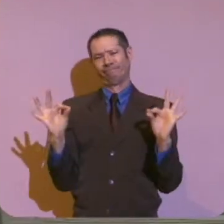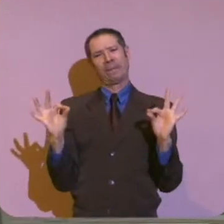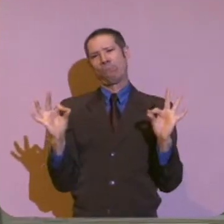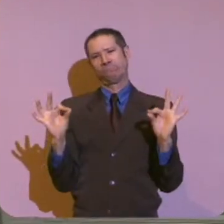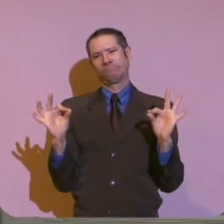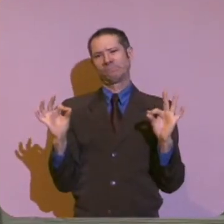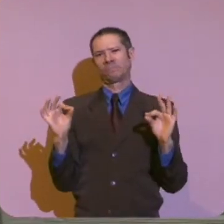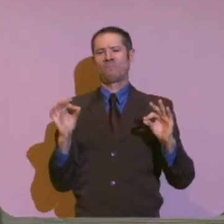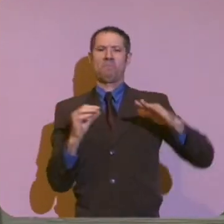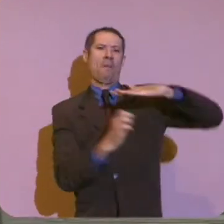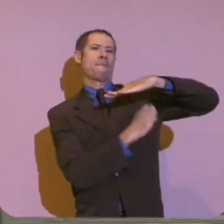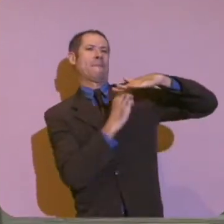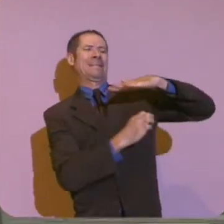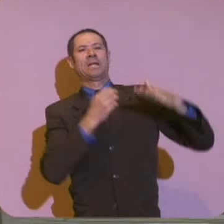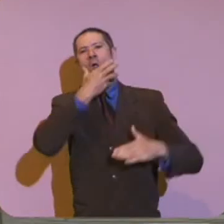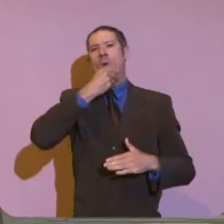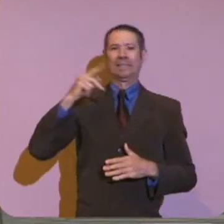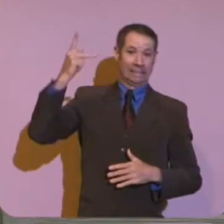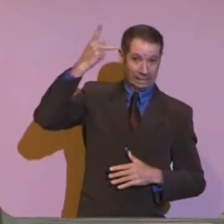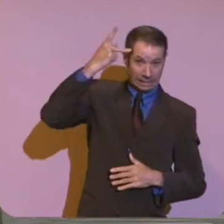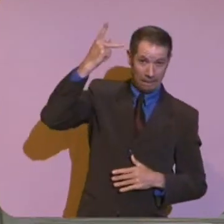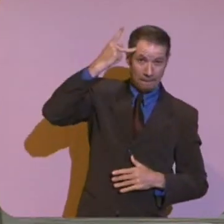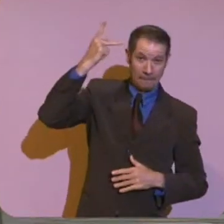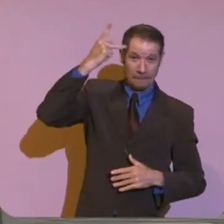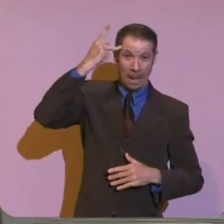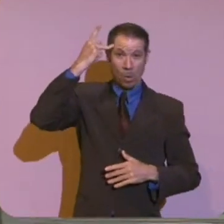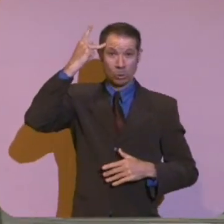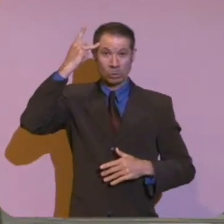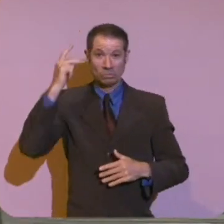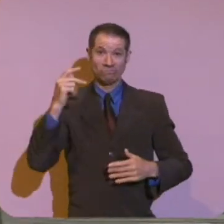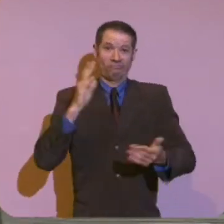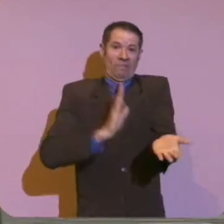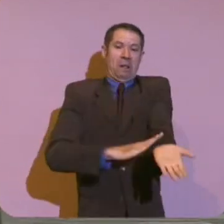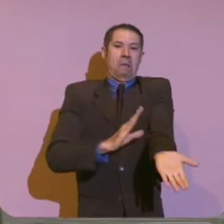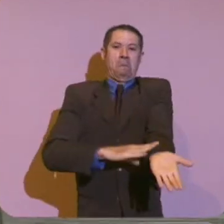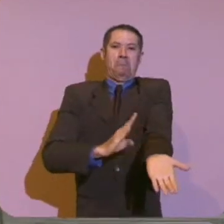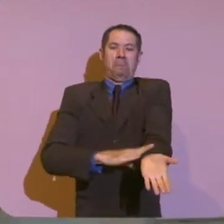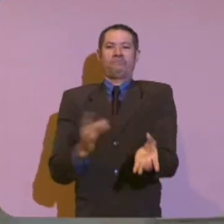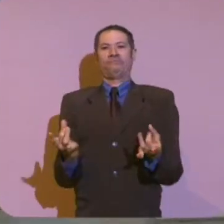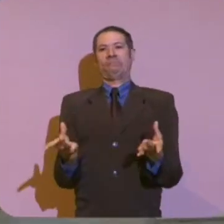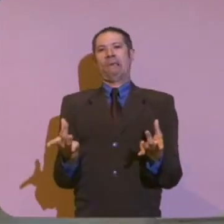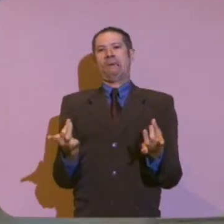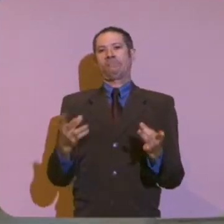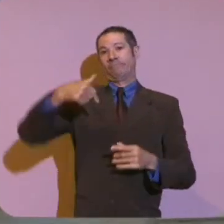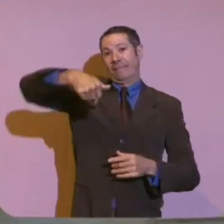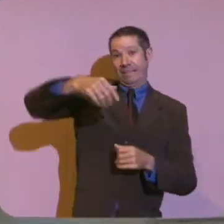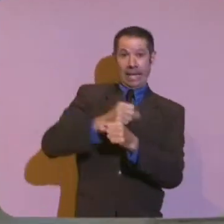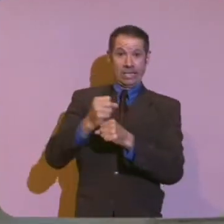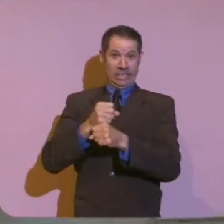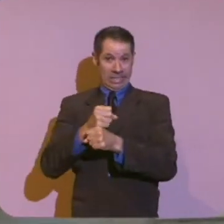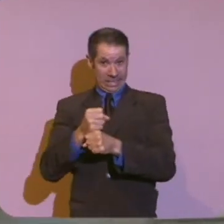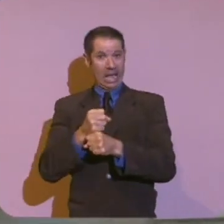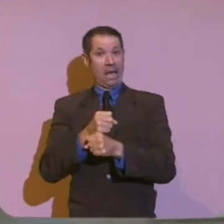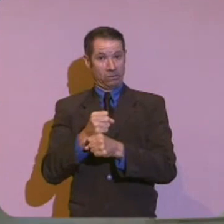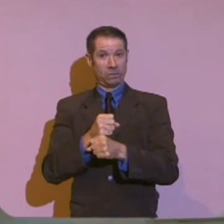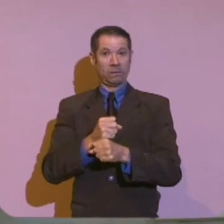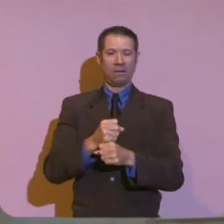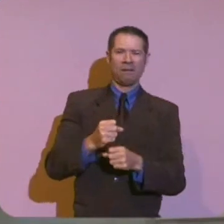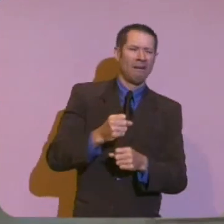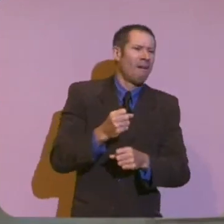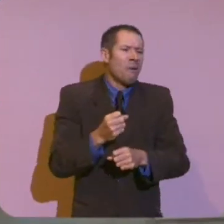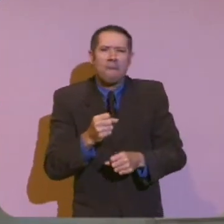Um empresário de São Paulo que se perdeu nas drogas e por 7 anos foi dado como